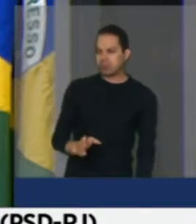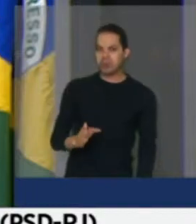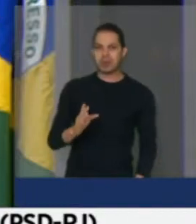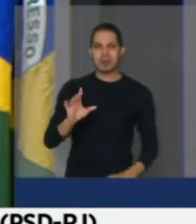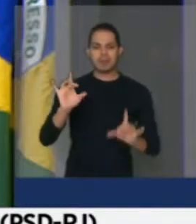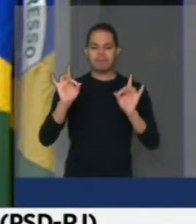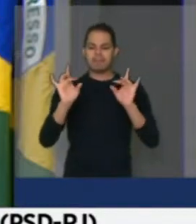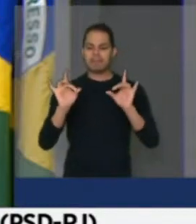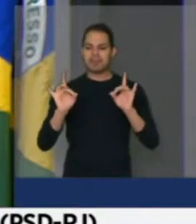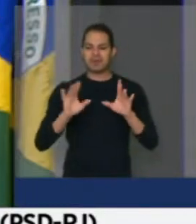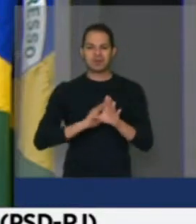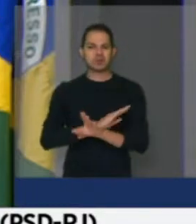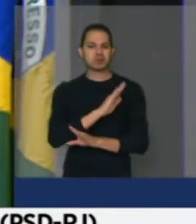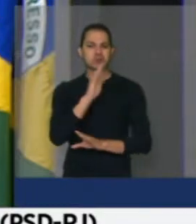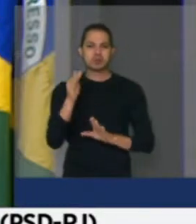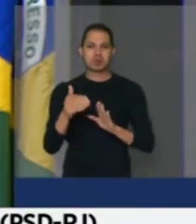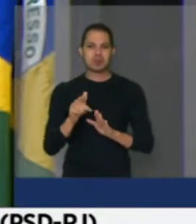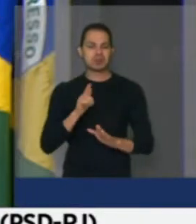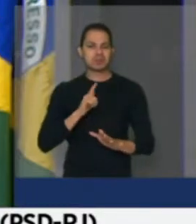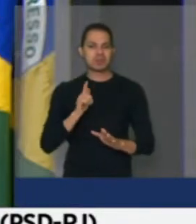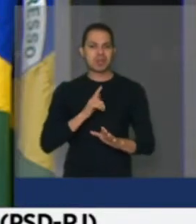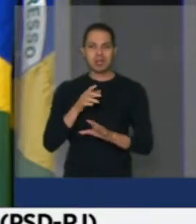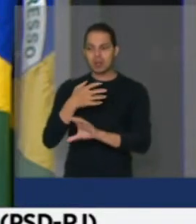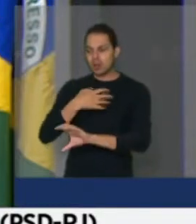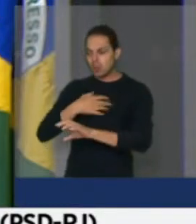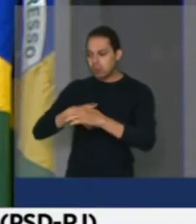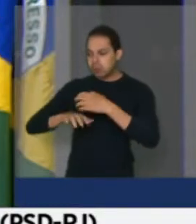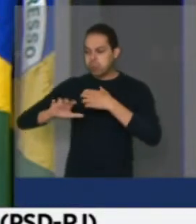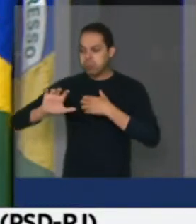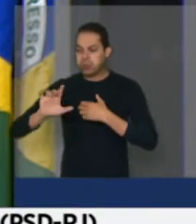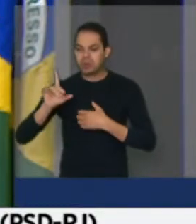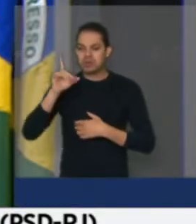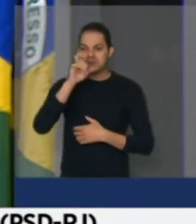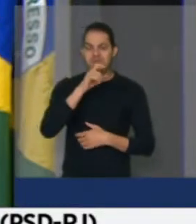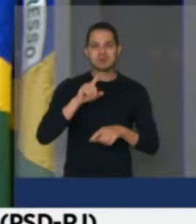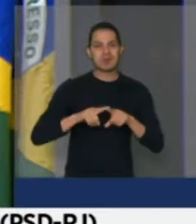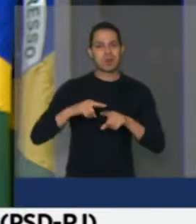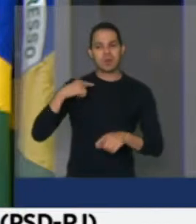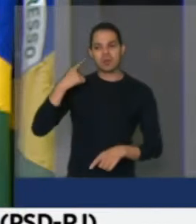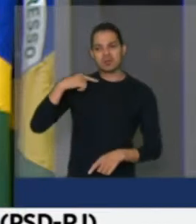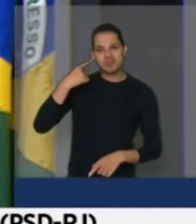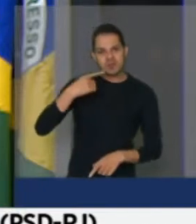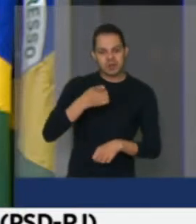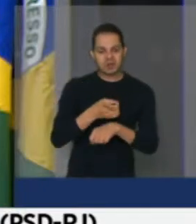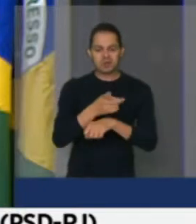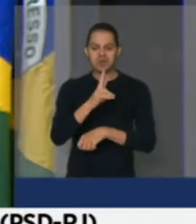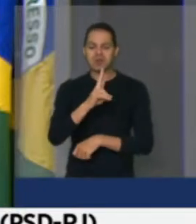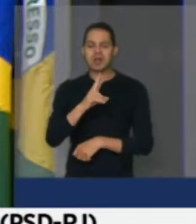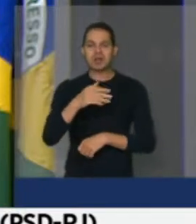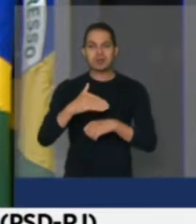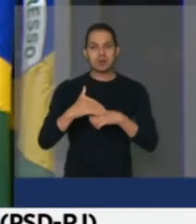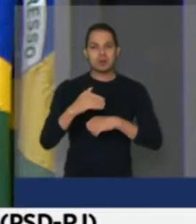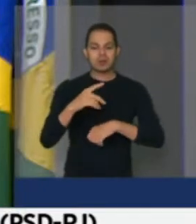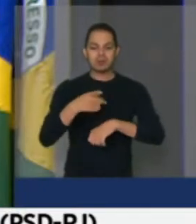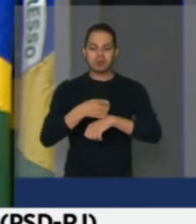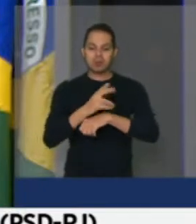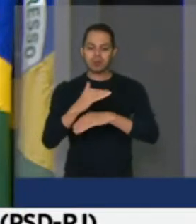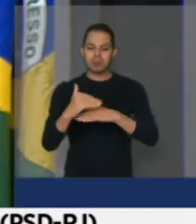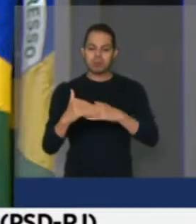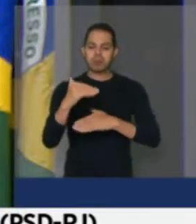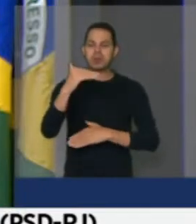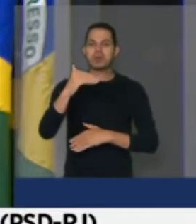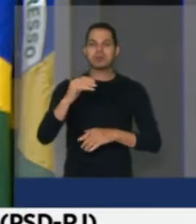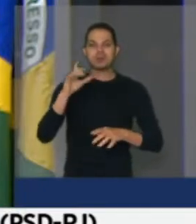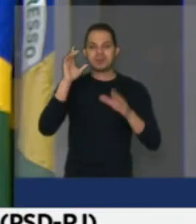a estas características. Sou advogado, tenho doutorado, estou fazendo pós-doutorado, estou habilitado para atuar no